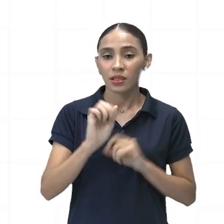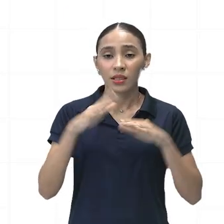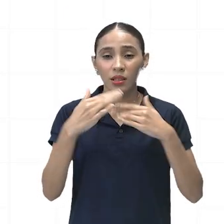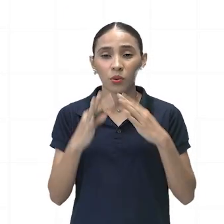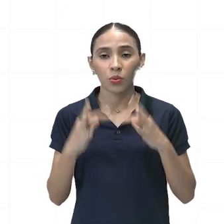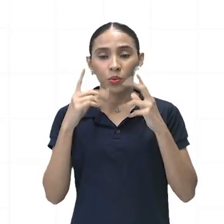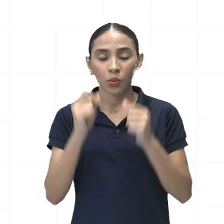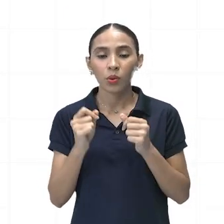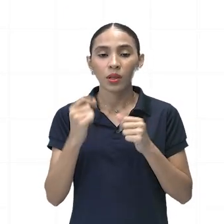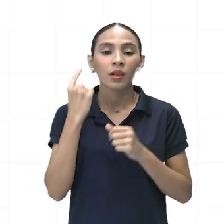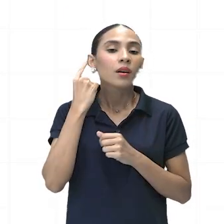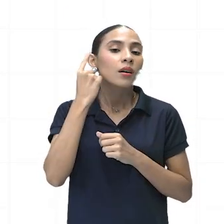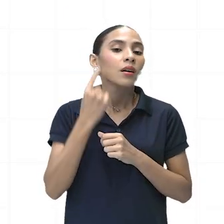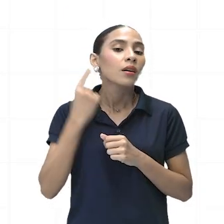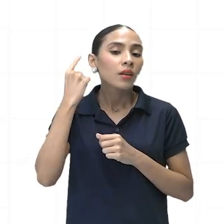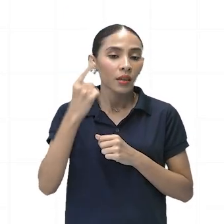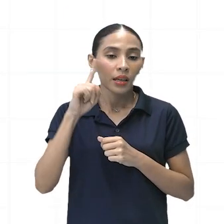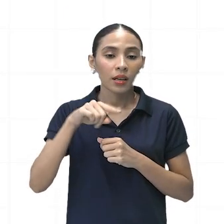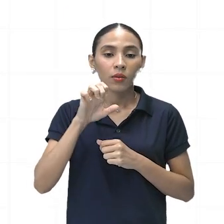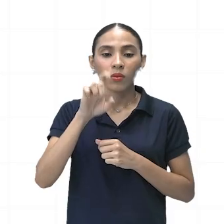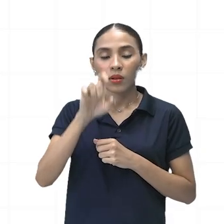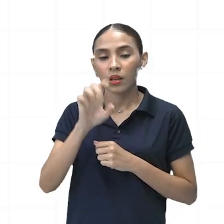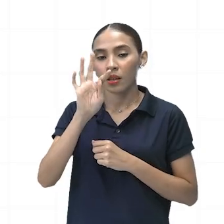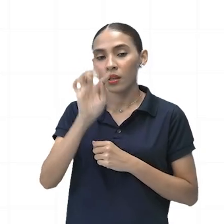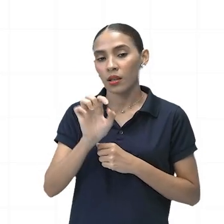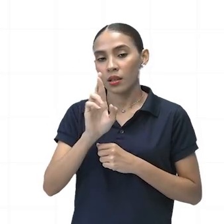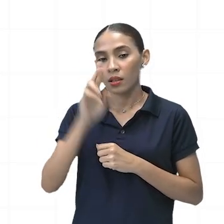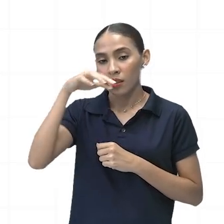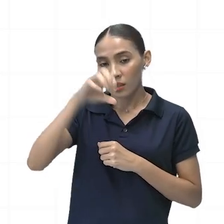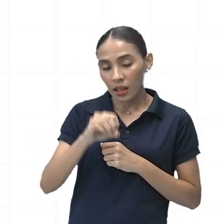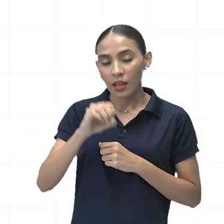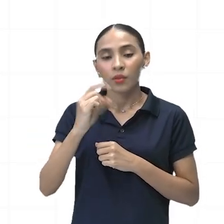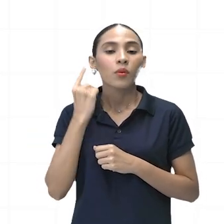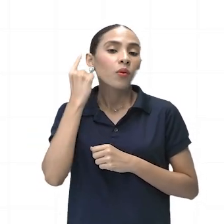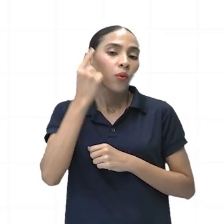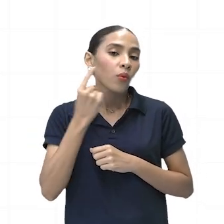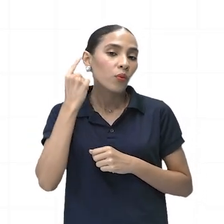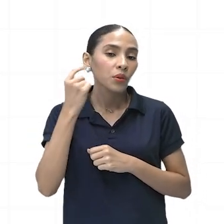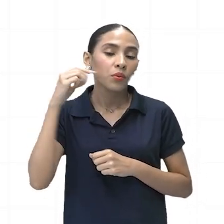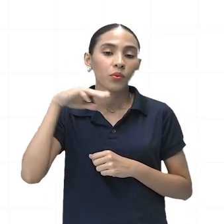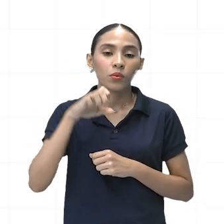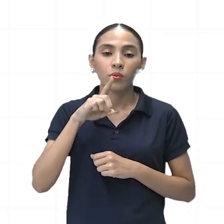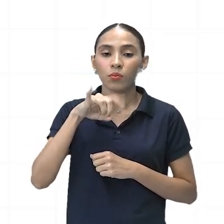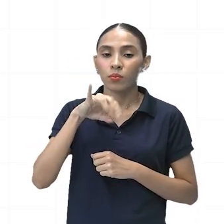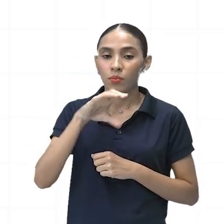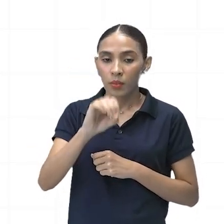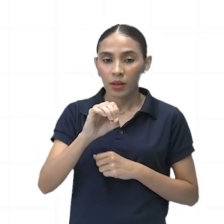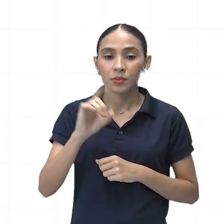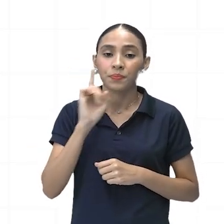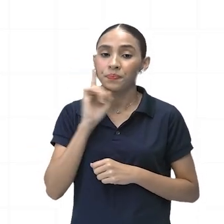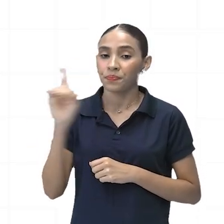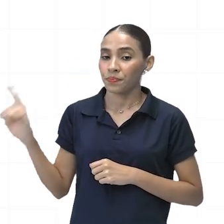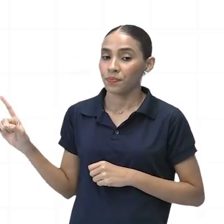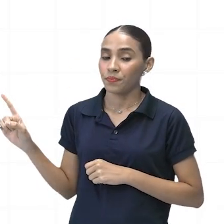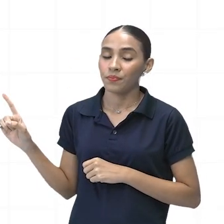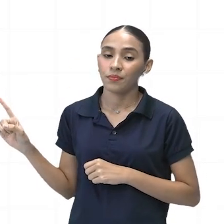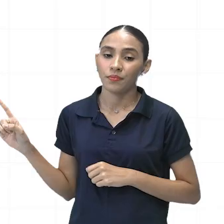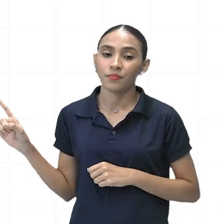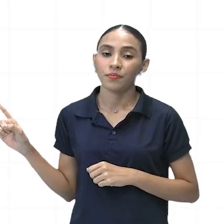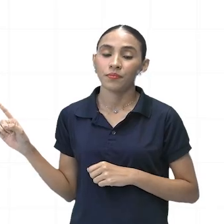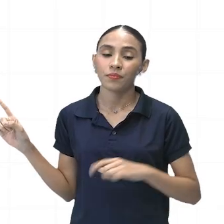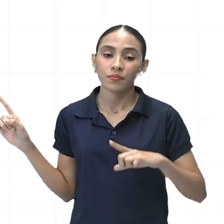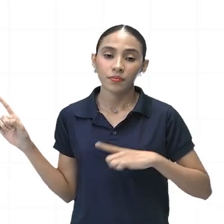parte que nós falamos agora é o ouvido externo. Vamos agora para o ouvido médio. Vejam só. No ouvido médio,